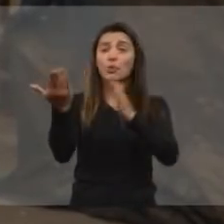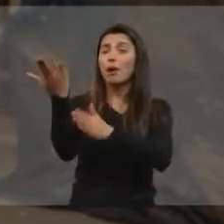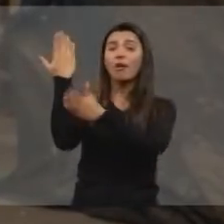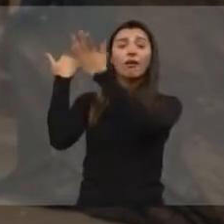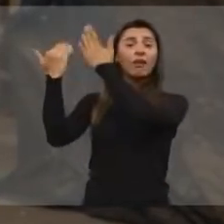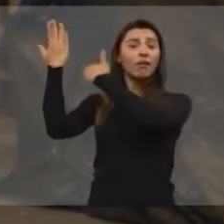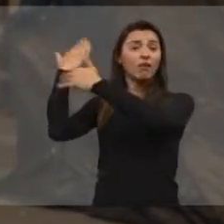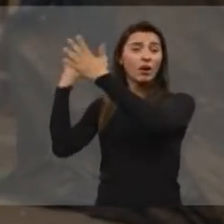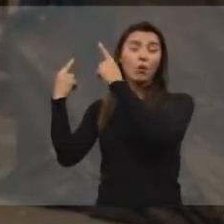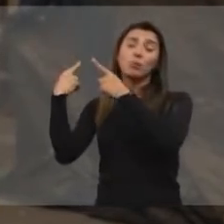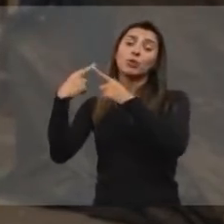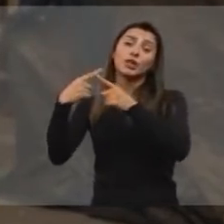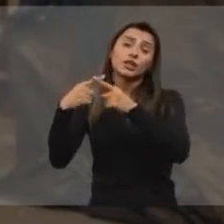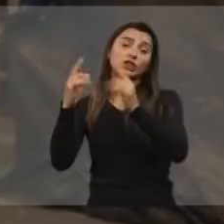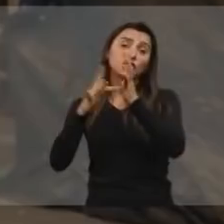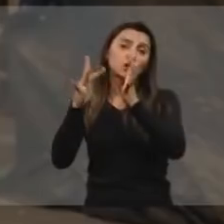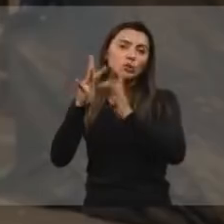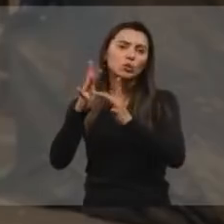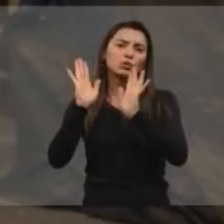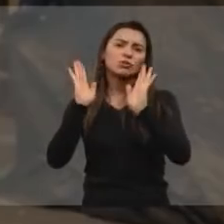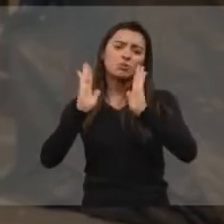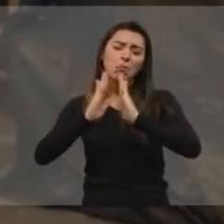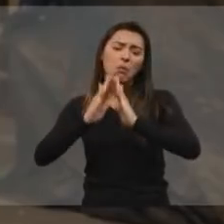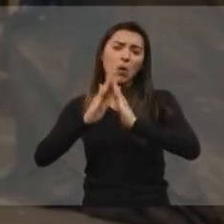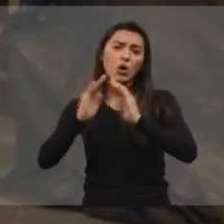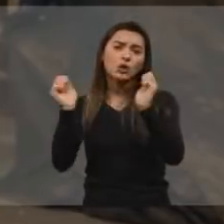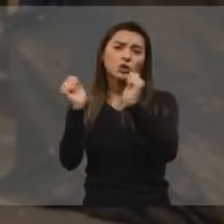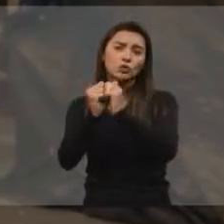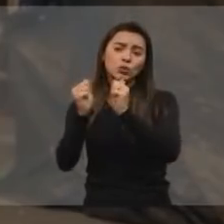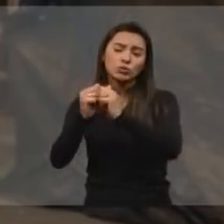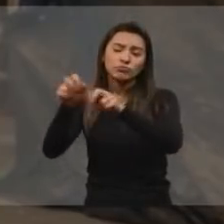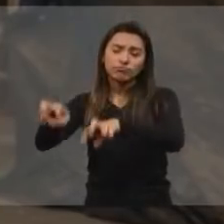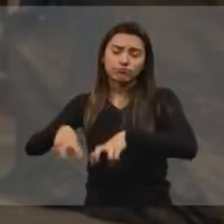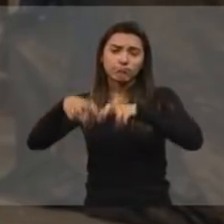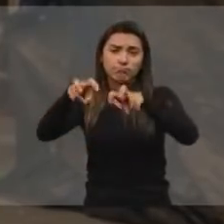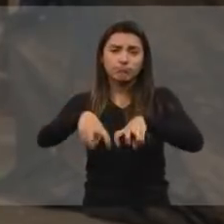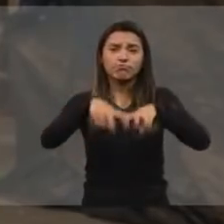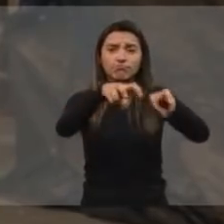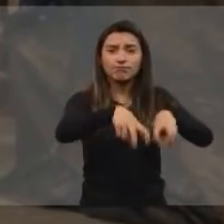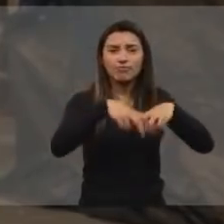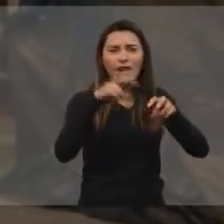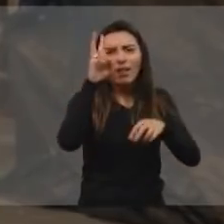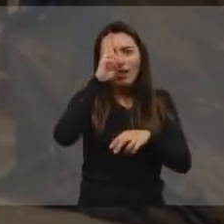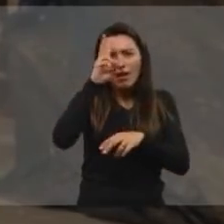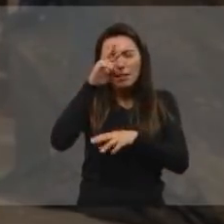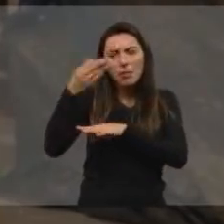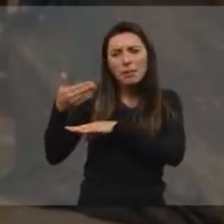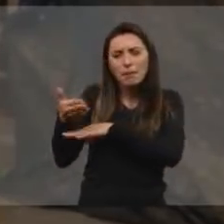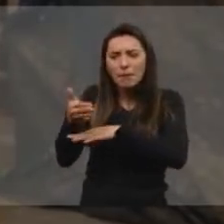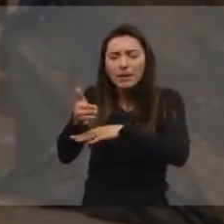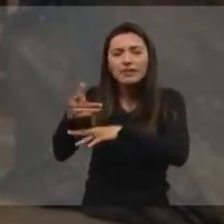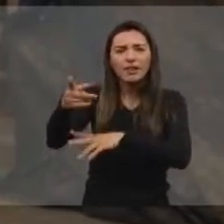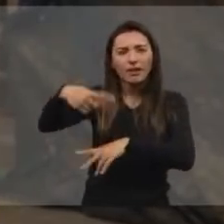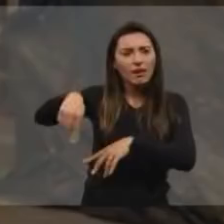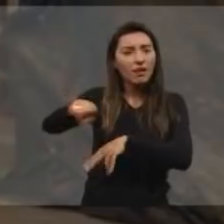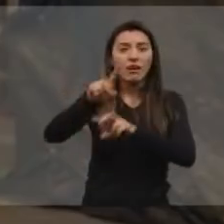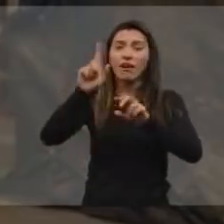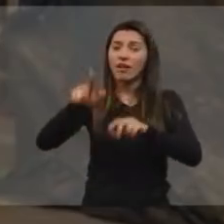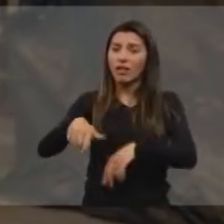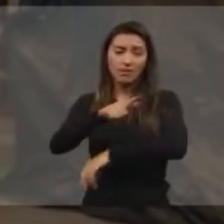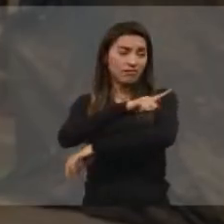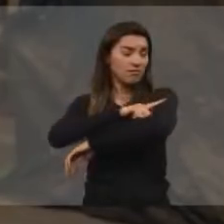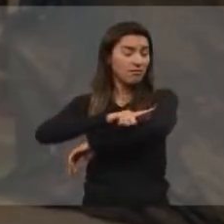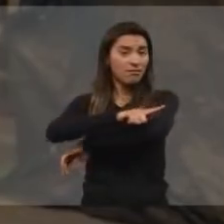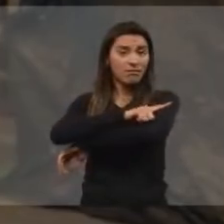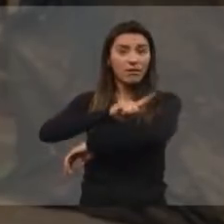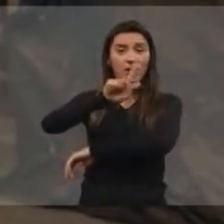jesus vivia na zona agrícola escolheu pescadores mas a região da galileia era uma região